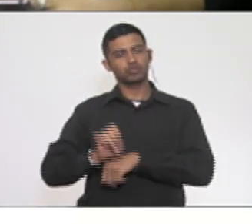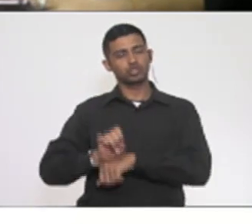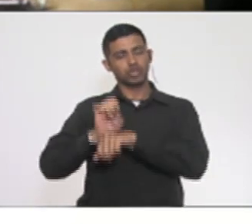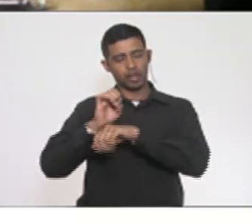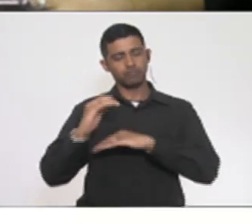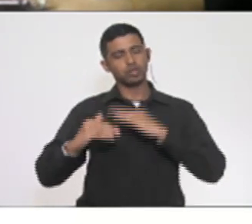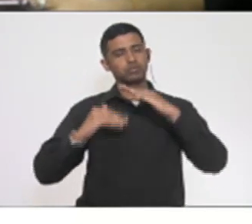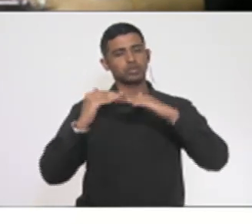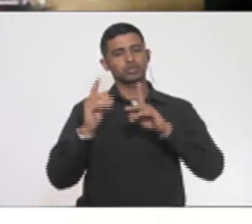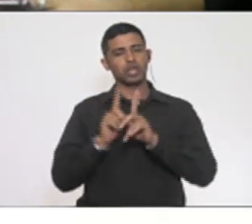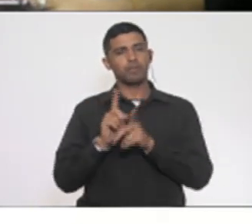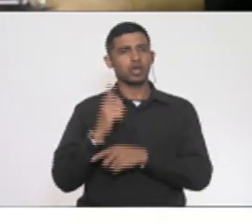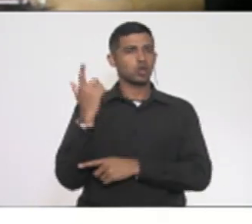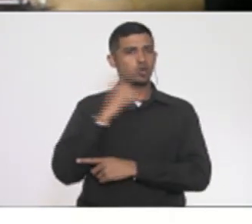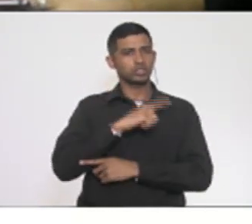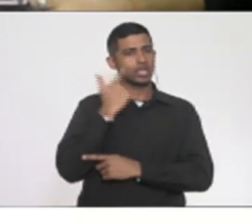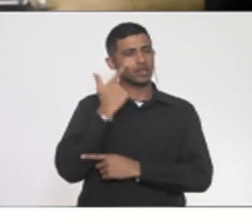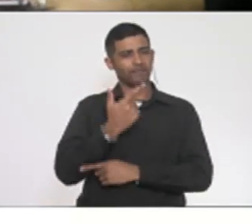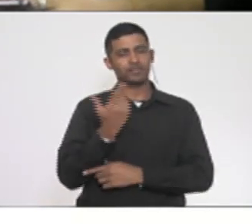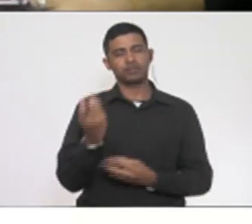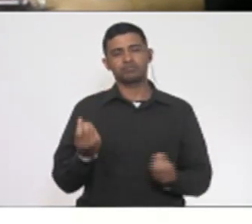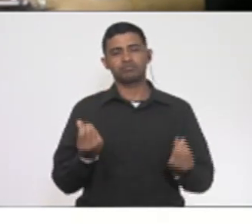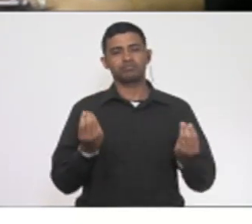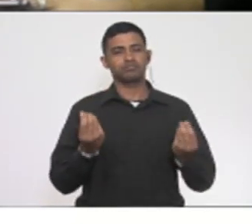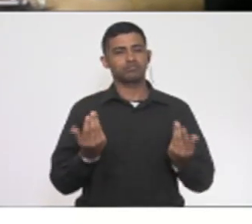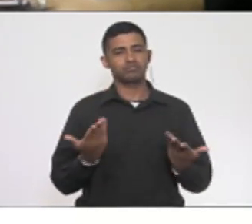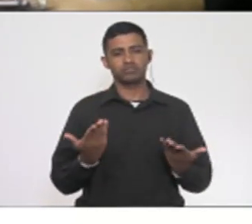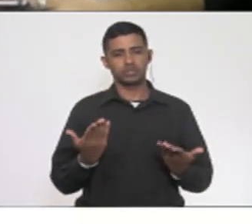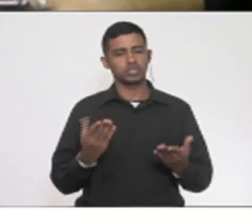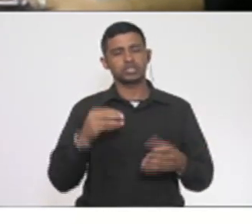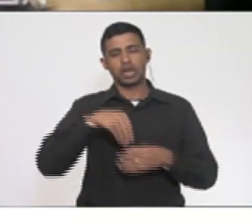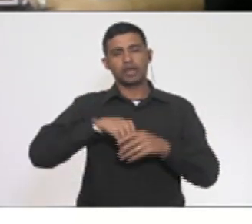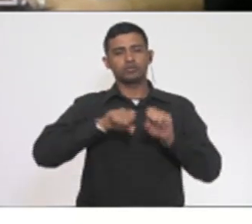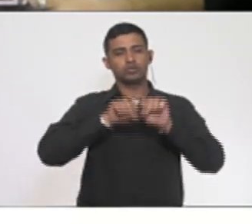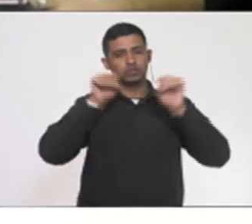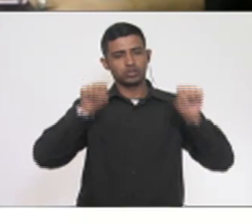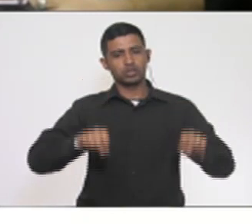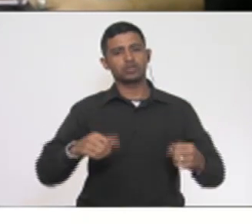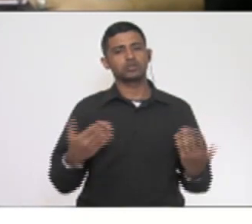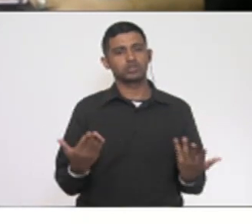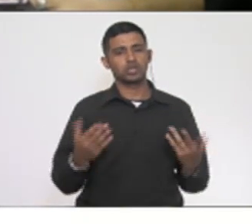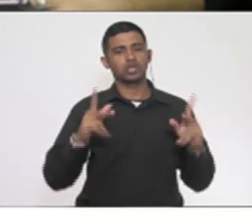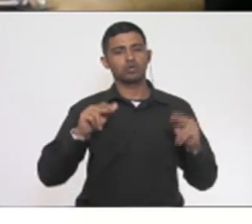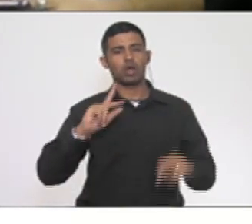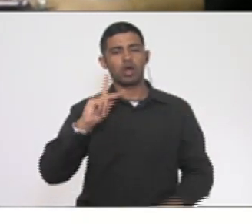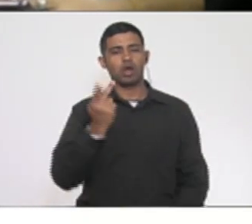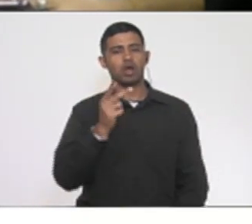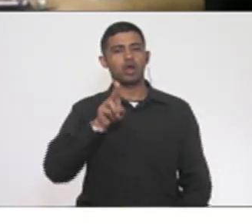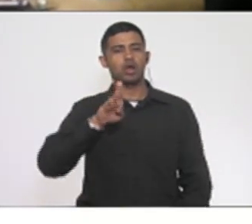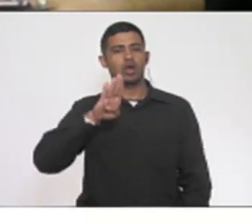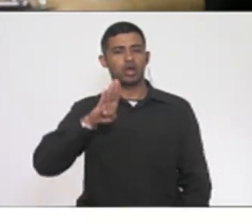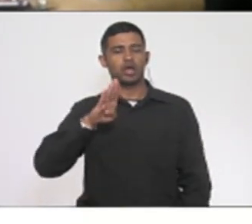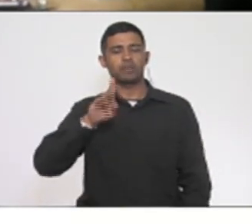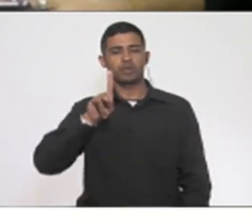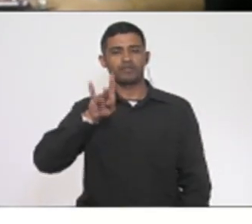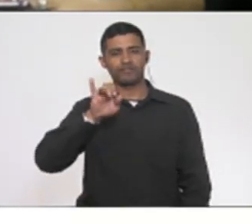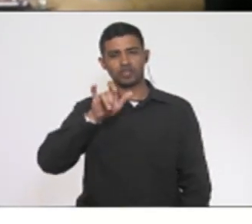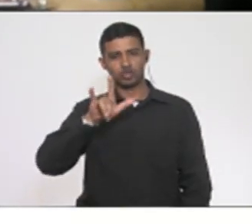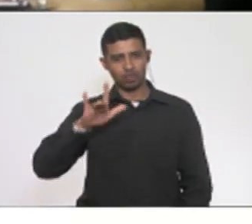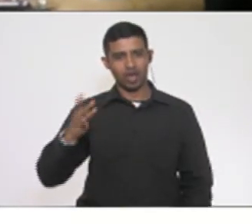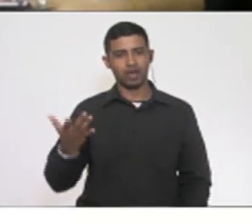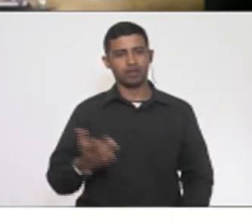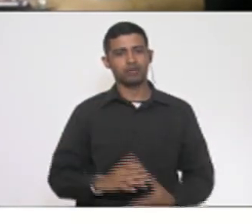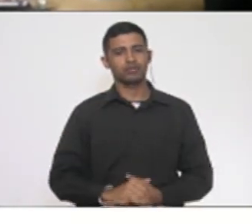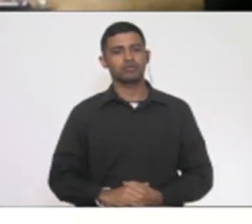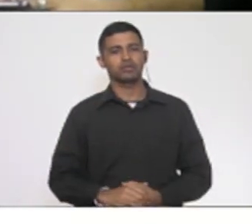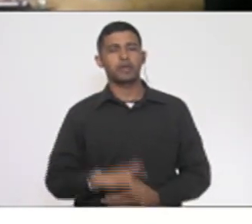ter mecanismos de mercado dentro no sistema e a formação de um hub virtual, que a gente chama. Então, a gente imagina que comece